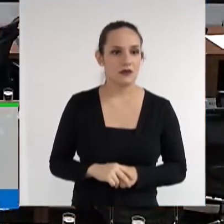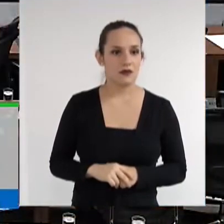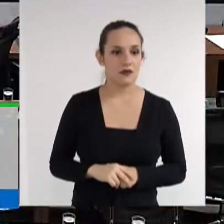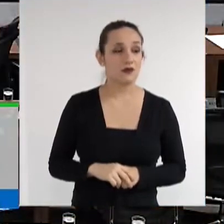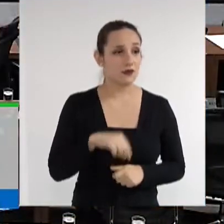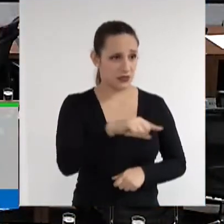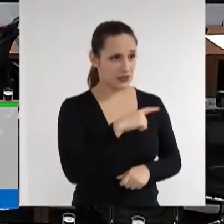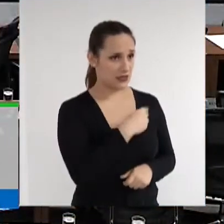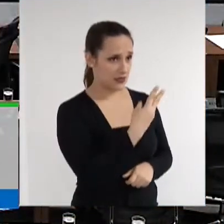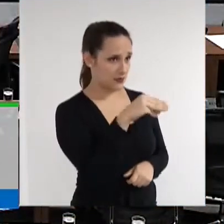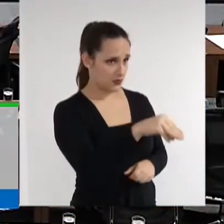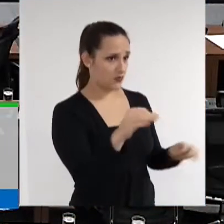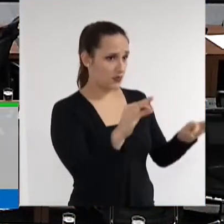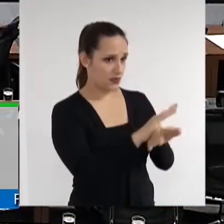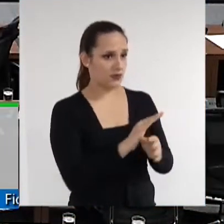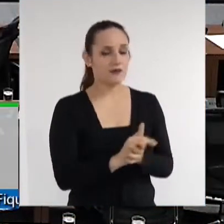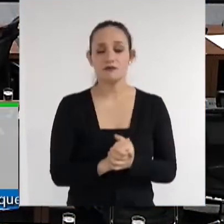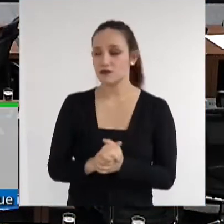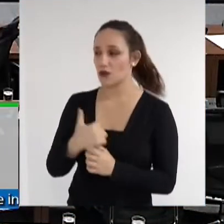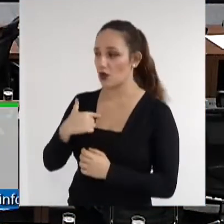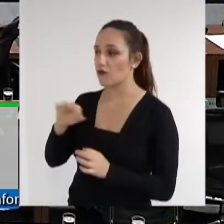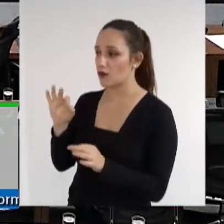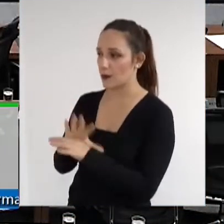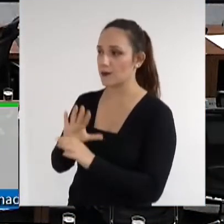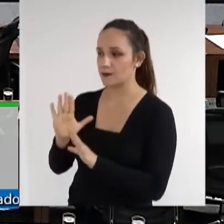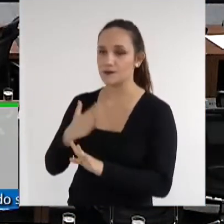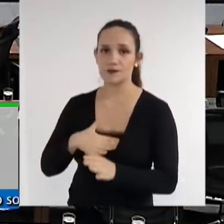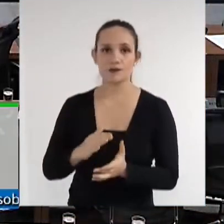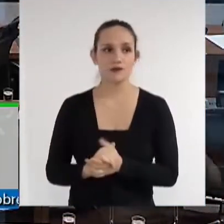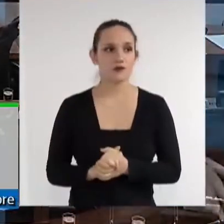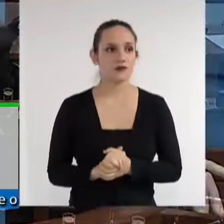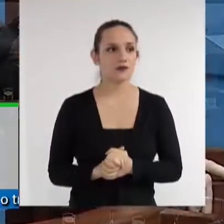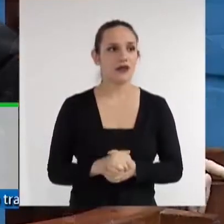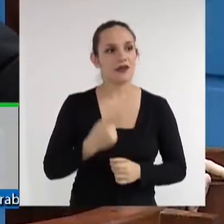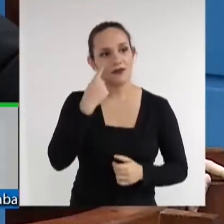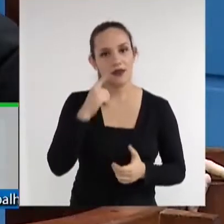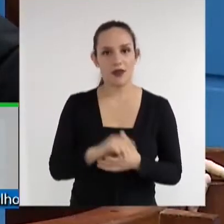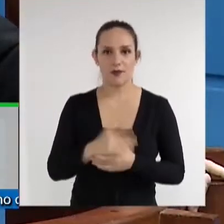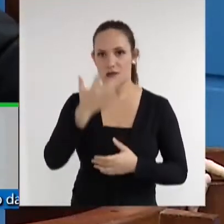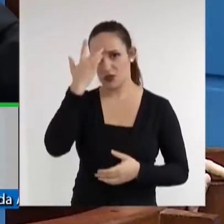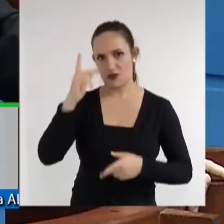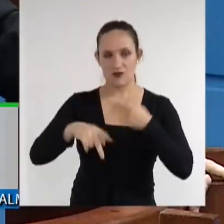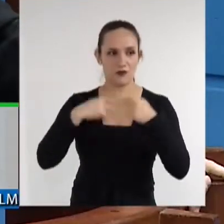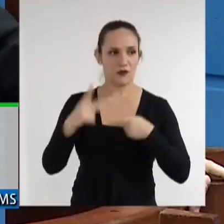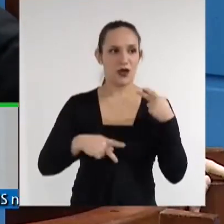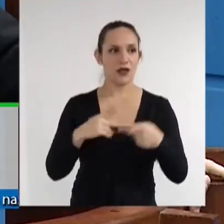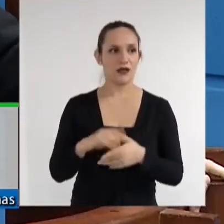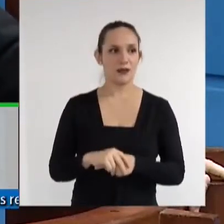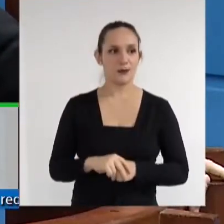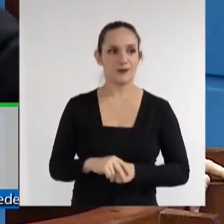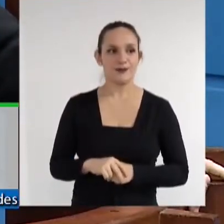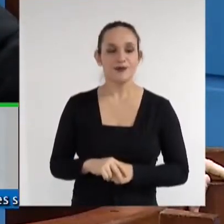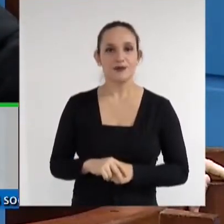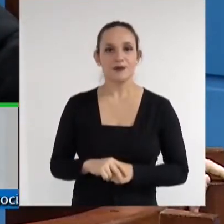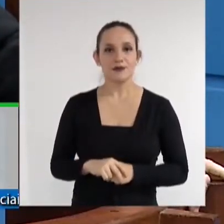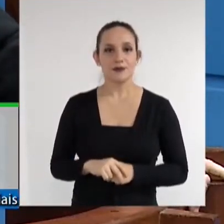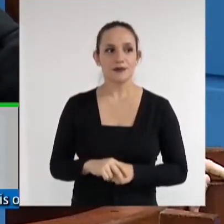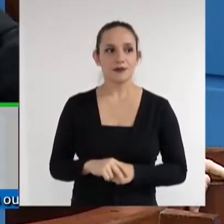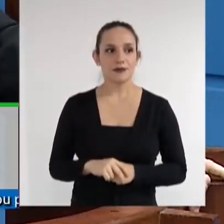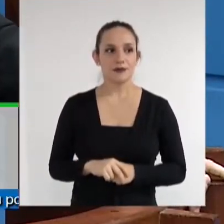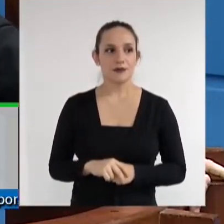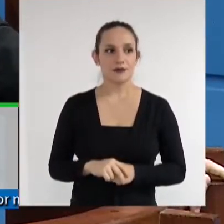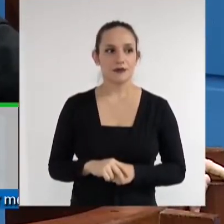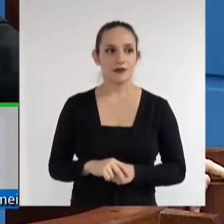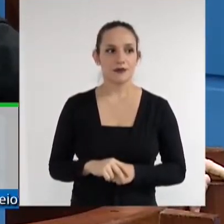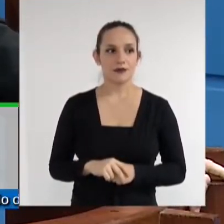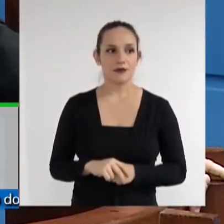dos 3 minutos para concluir. Vou concluir, senhor presidente. Então, com esse discurso privatista,